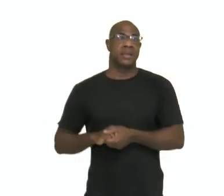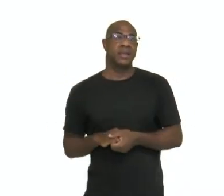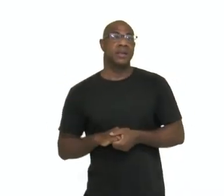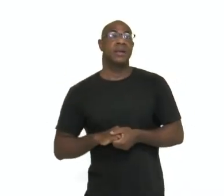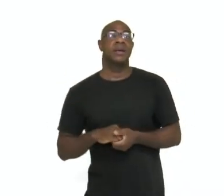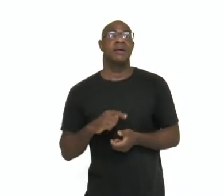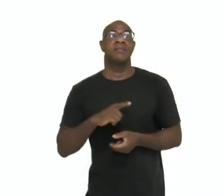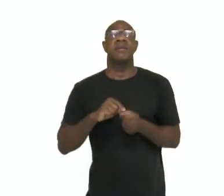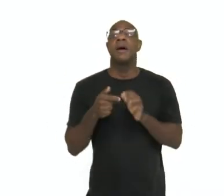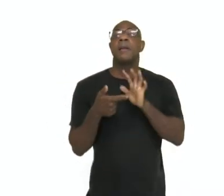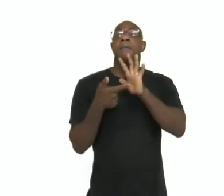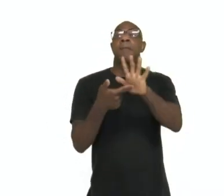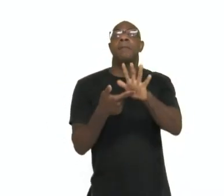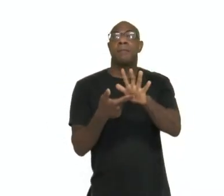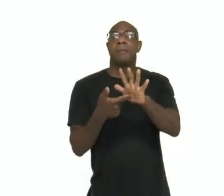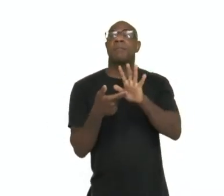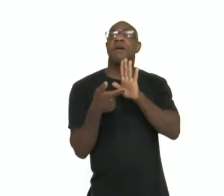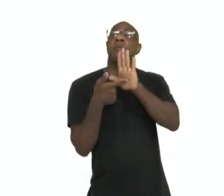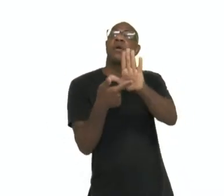de uma amostra